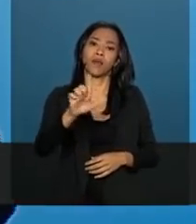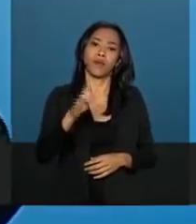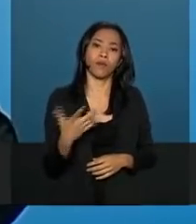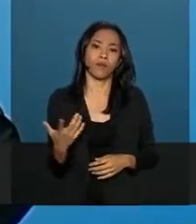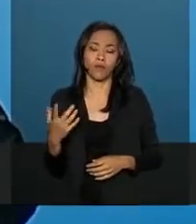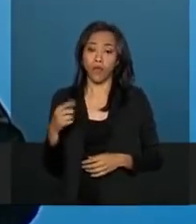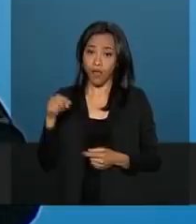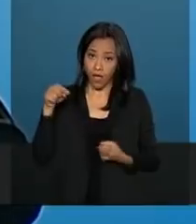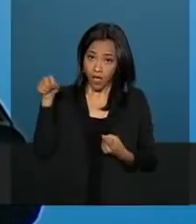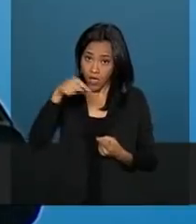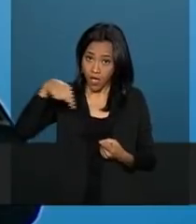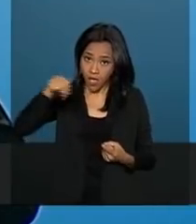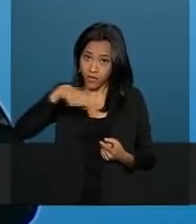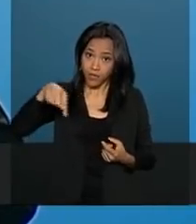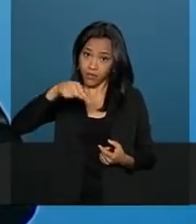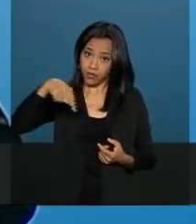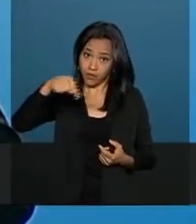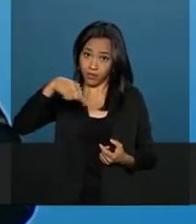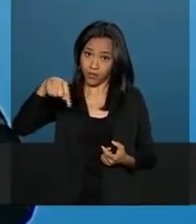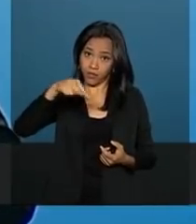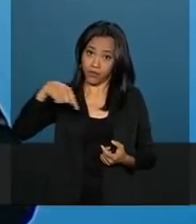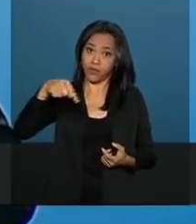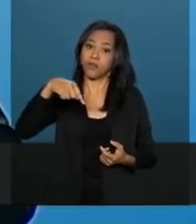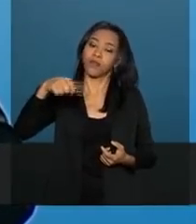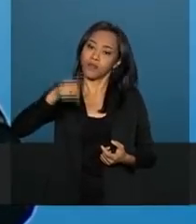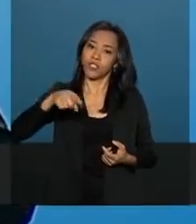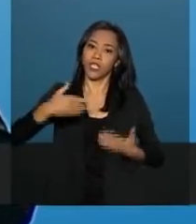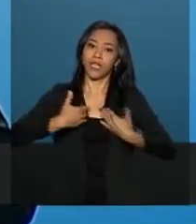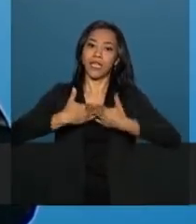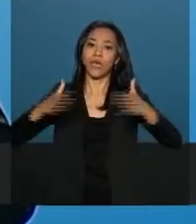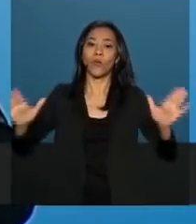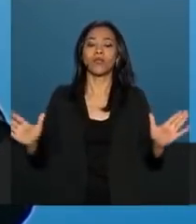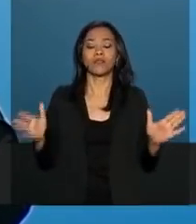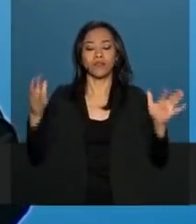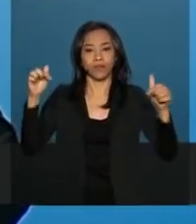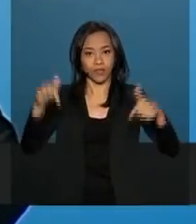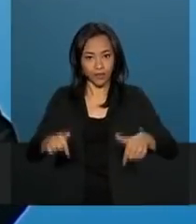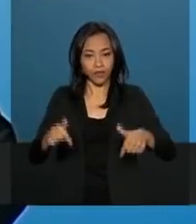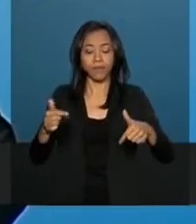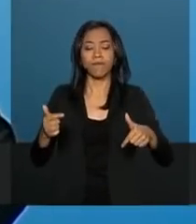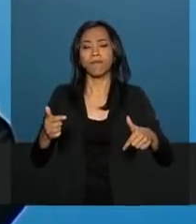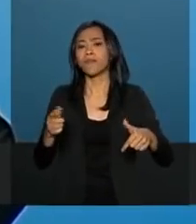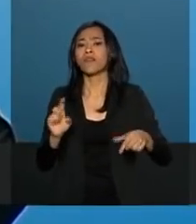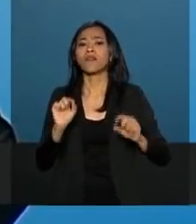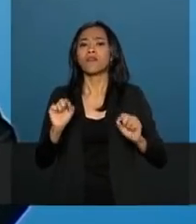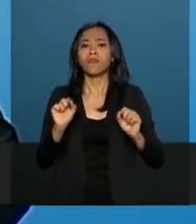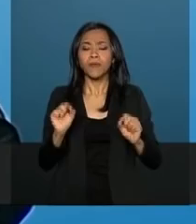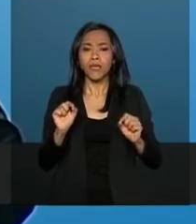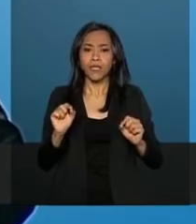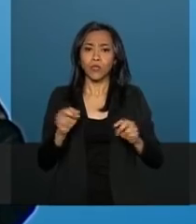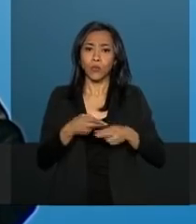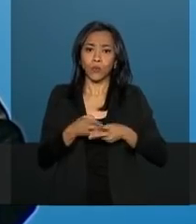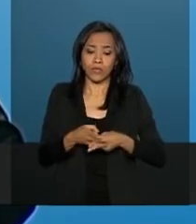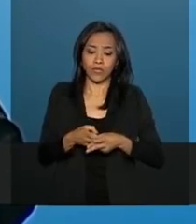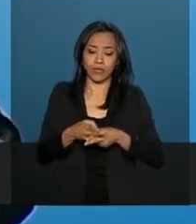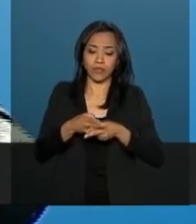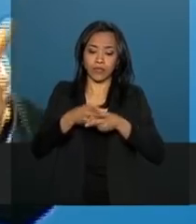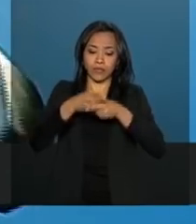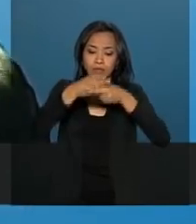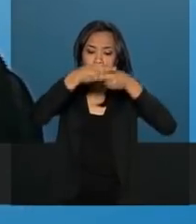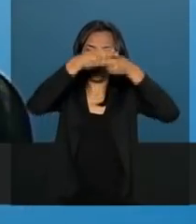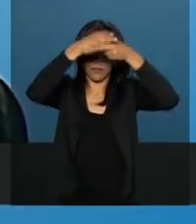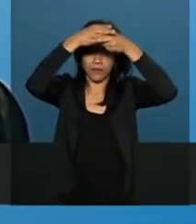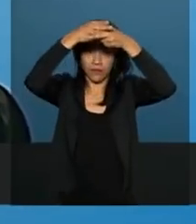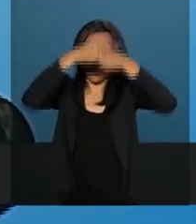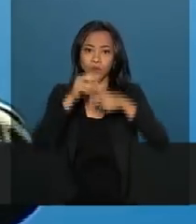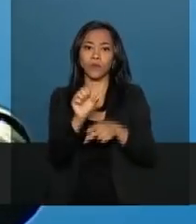estes, esta espécie de inauguração de placa que nós colocamos aqui do satélite geoestacionário, que, como